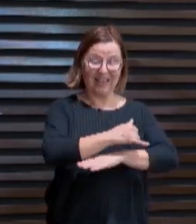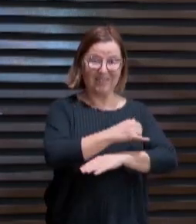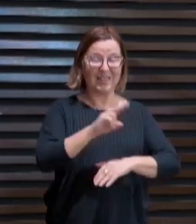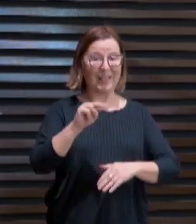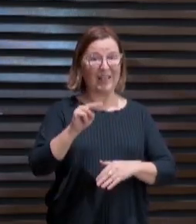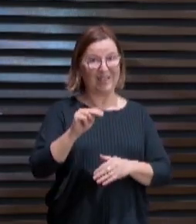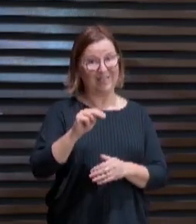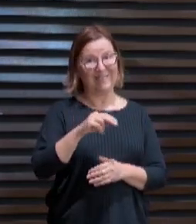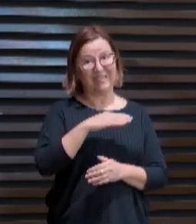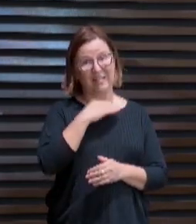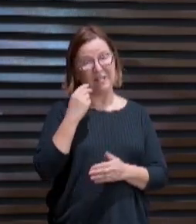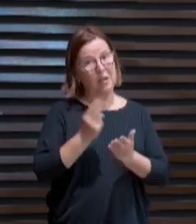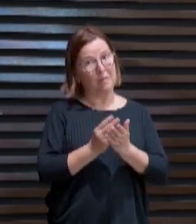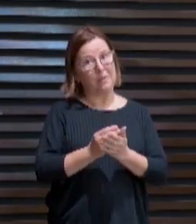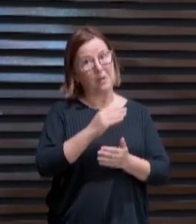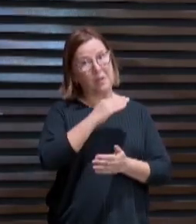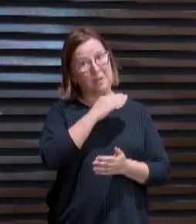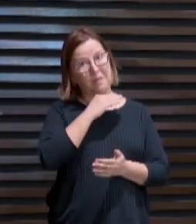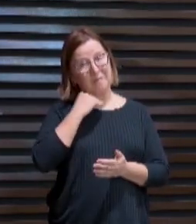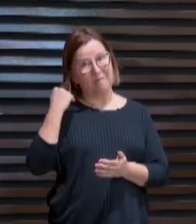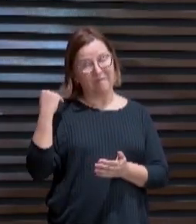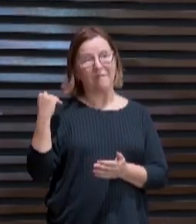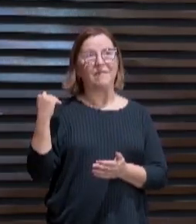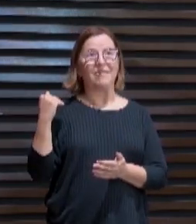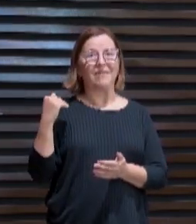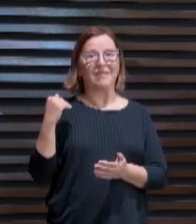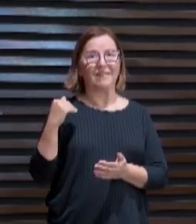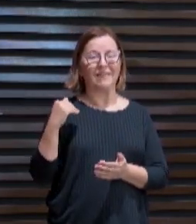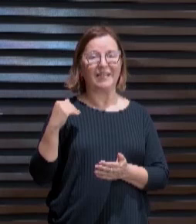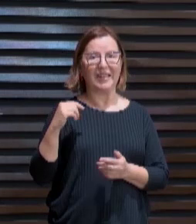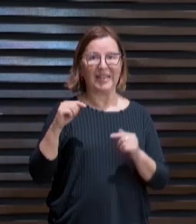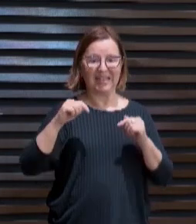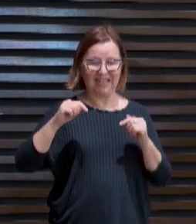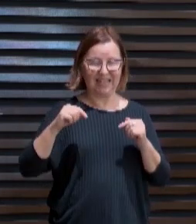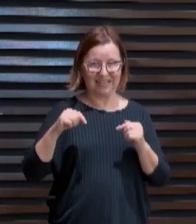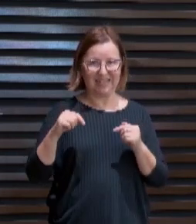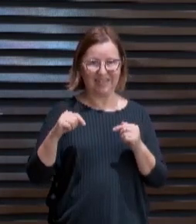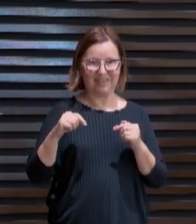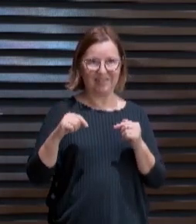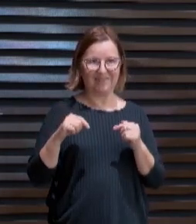morram. Vocês entendem? Ainda que tenha que derramar o seu sangue.